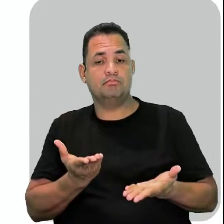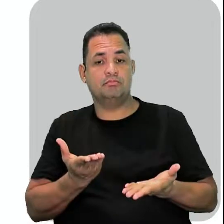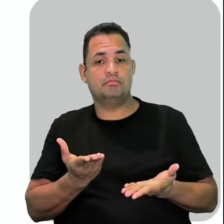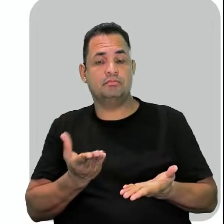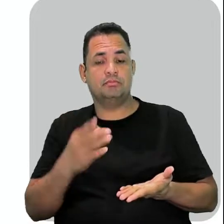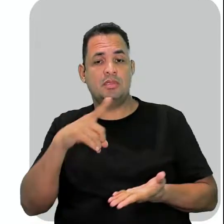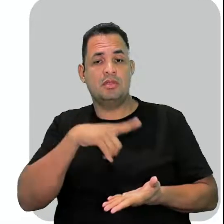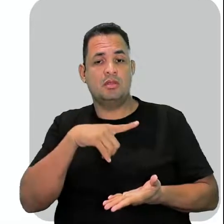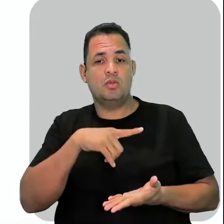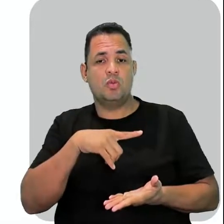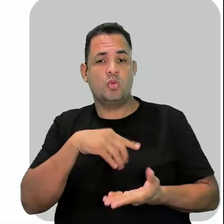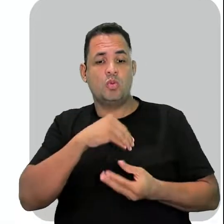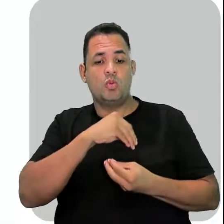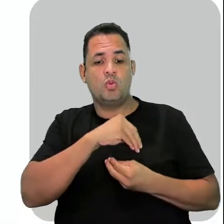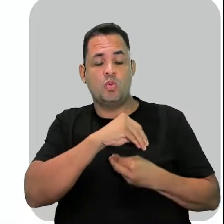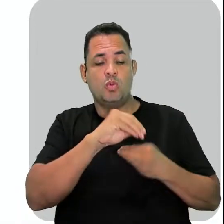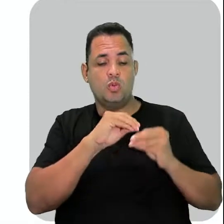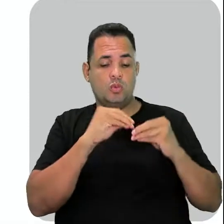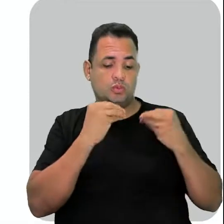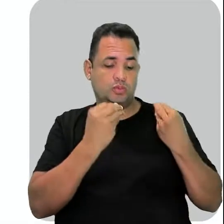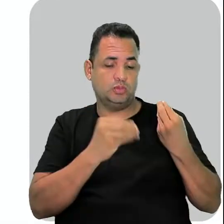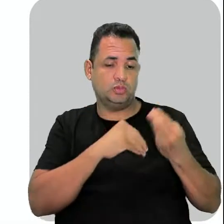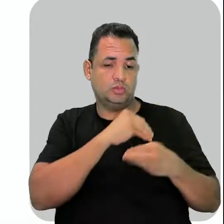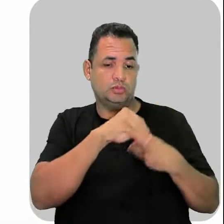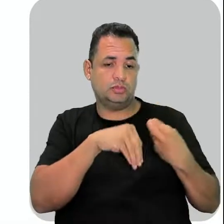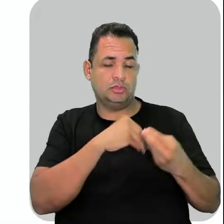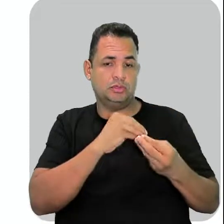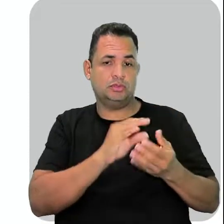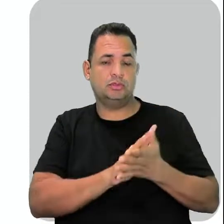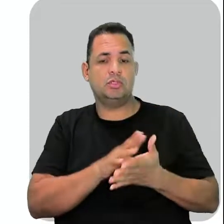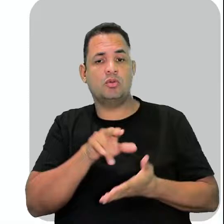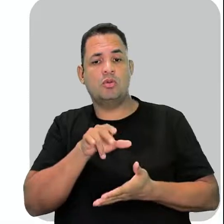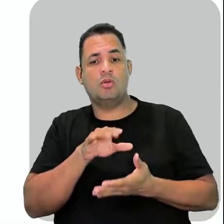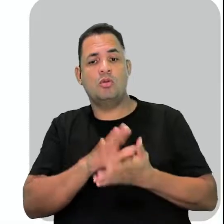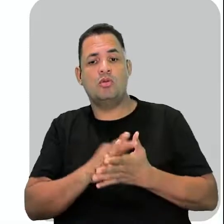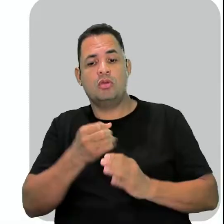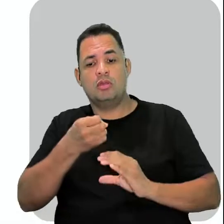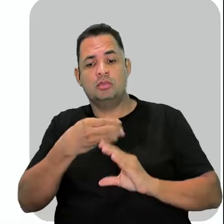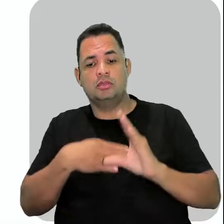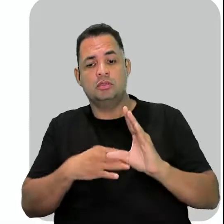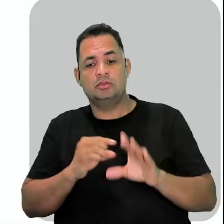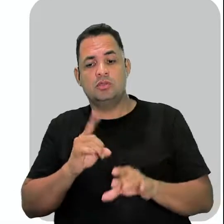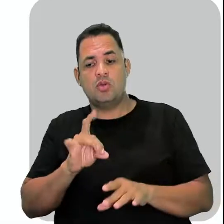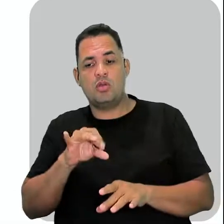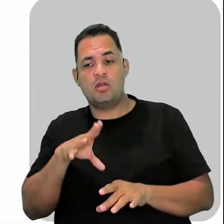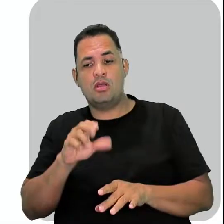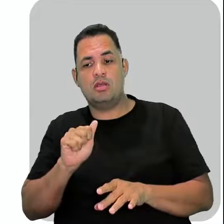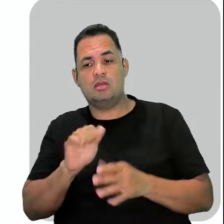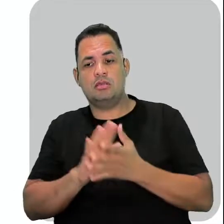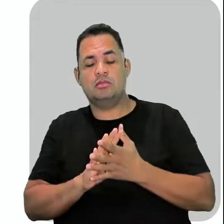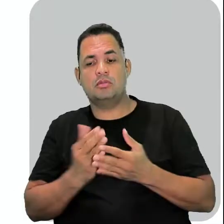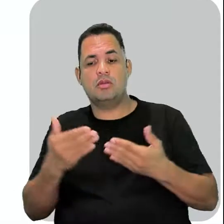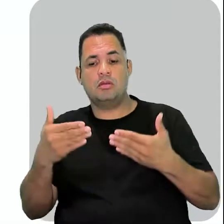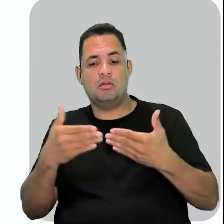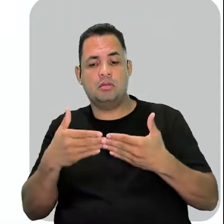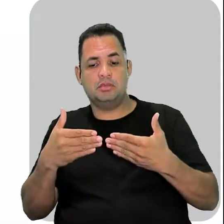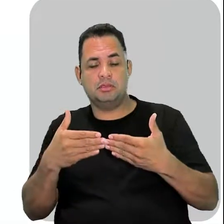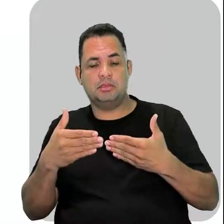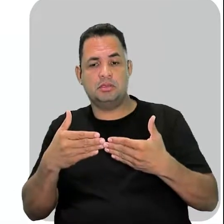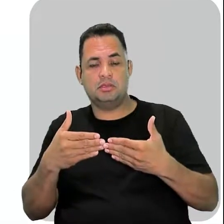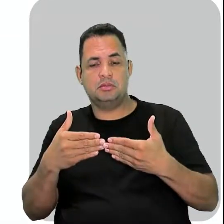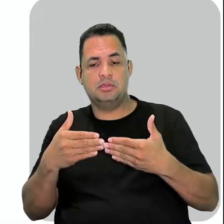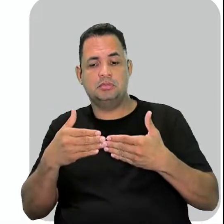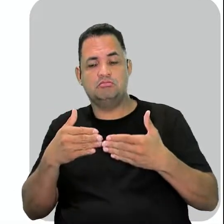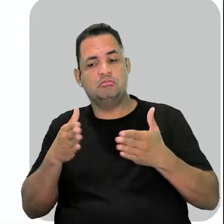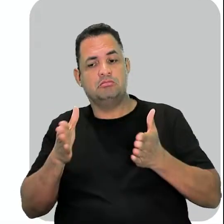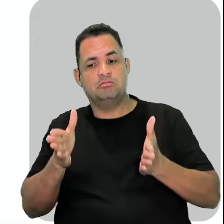Nós vamos ter lá o composto que é da mesma função orgânica, só que um é cadeia fechada e o outro, por exemplo,